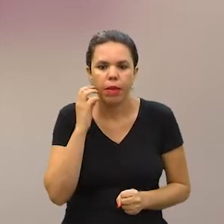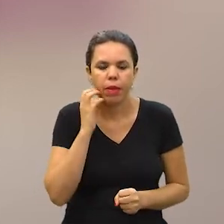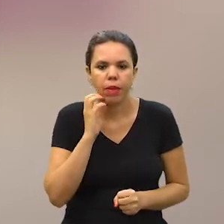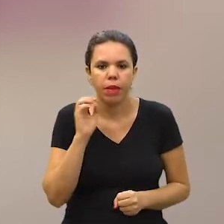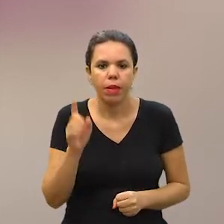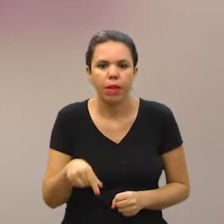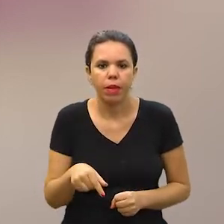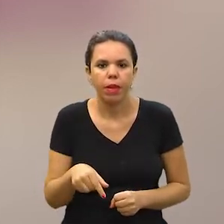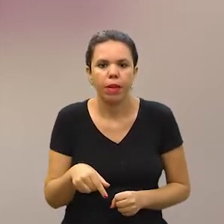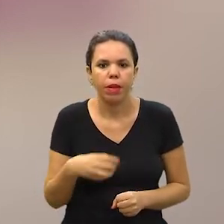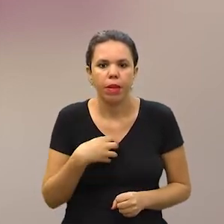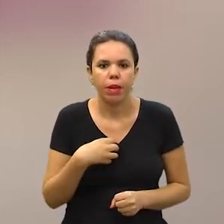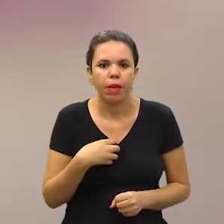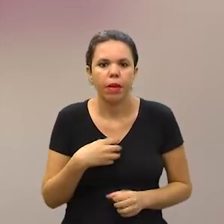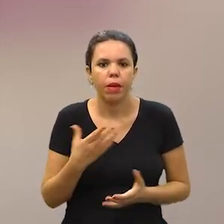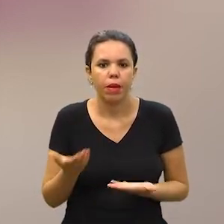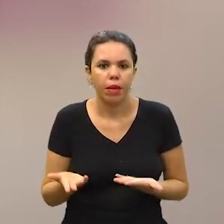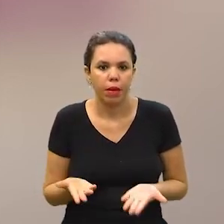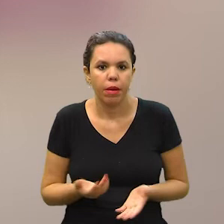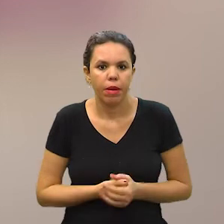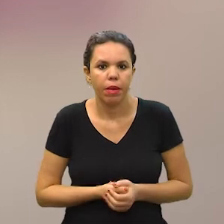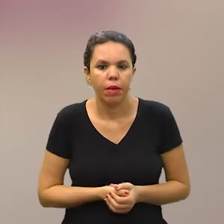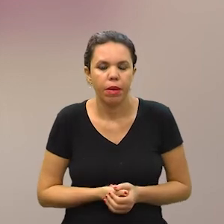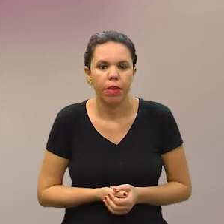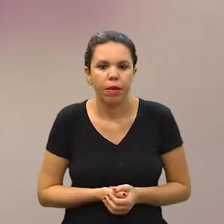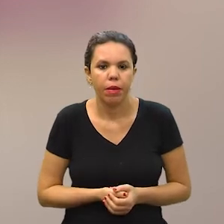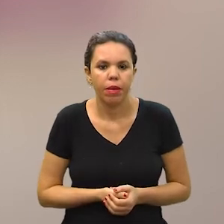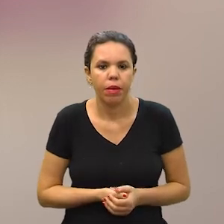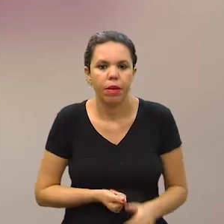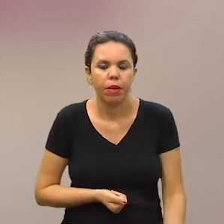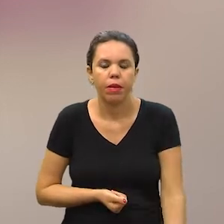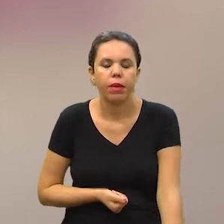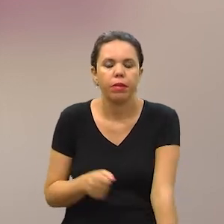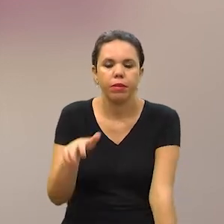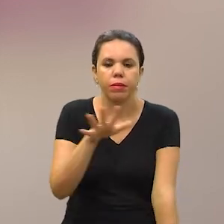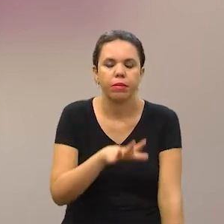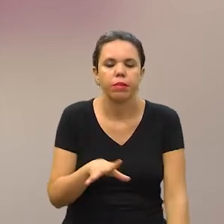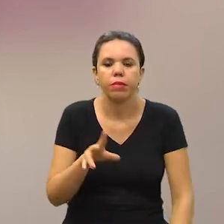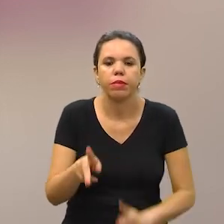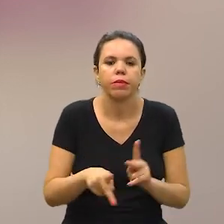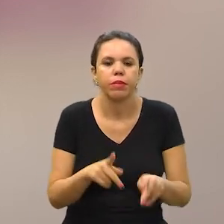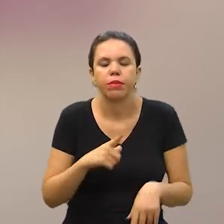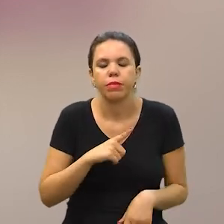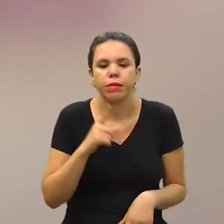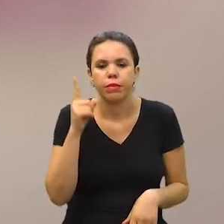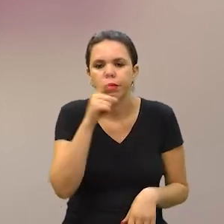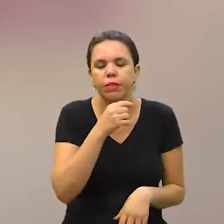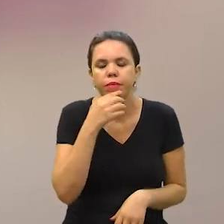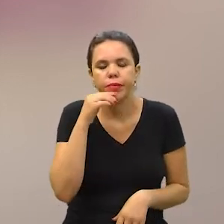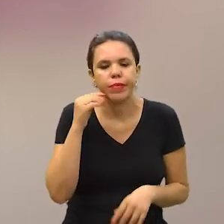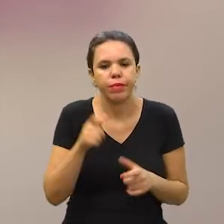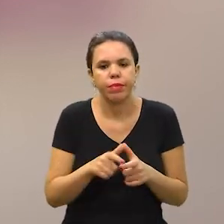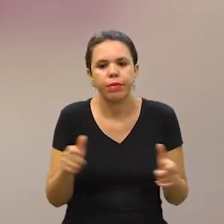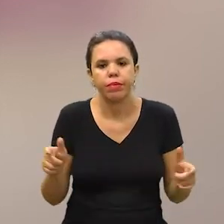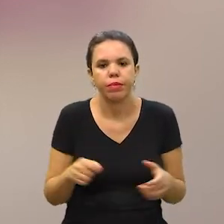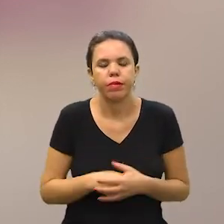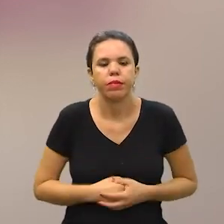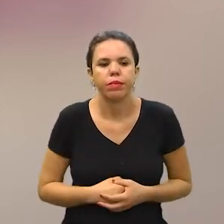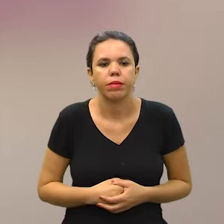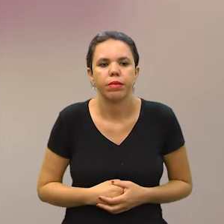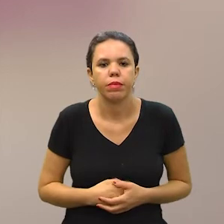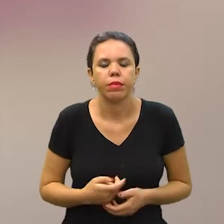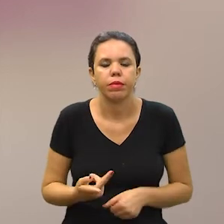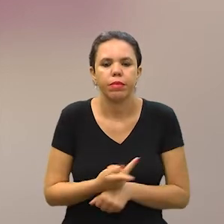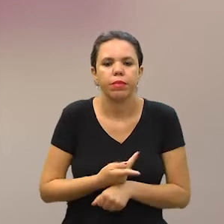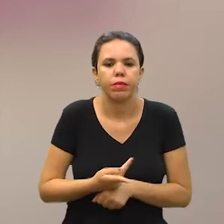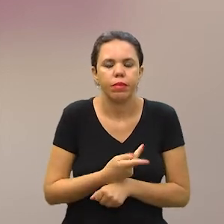melhorar isso, esse seu manejo, né? Então, no geral, a pessoa ela tem uma dificuldade maior